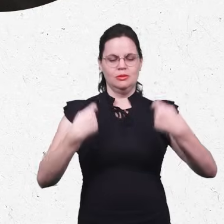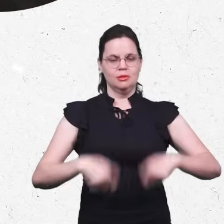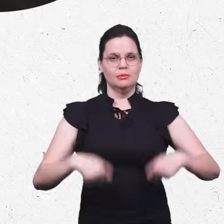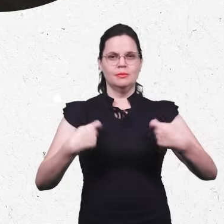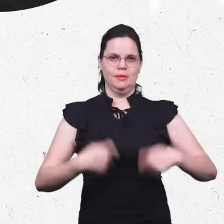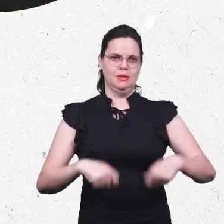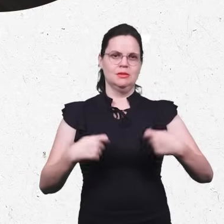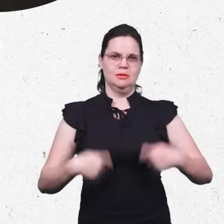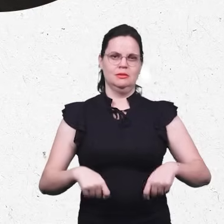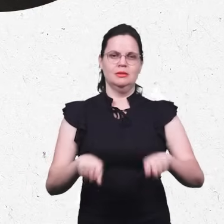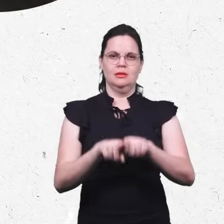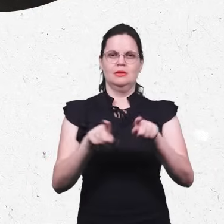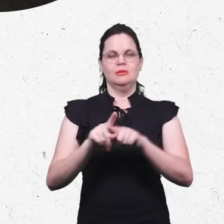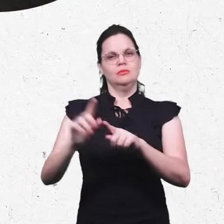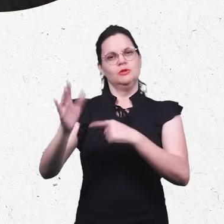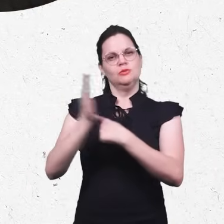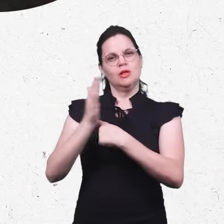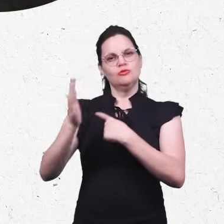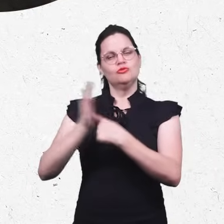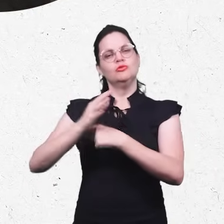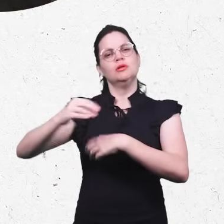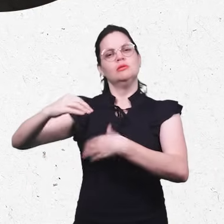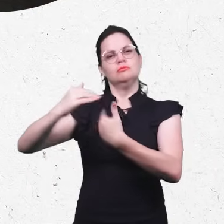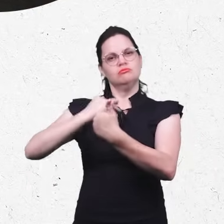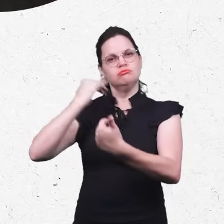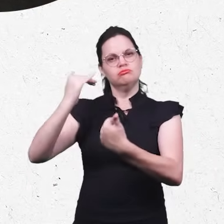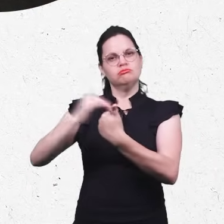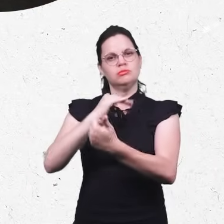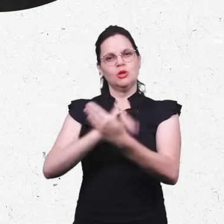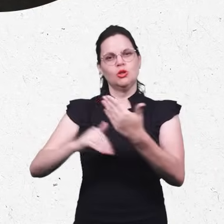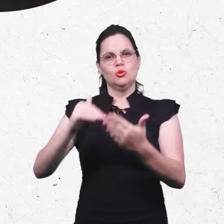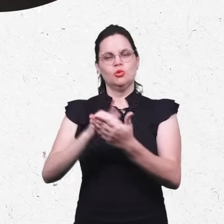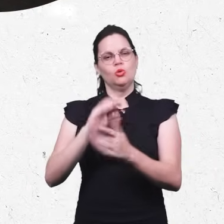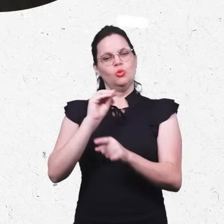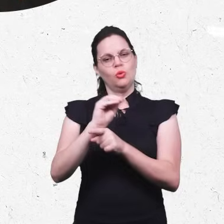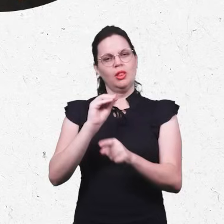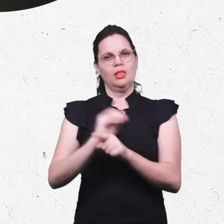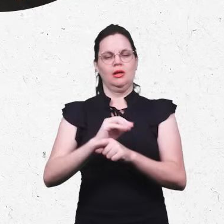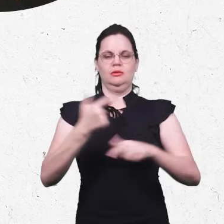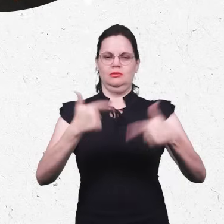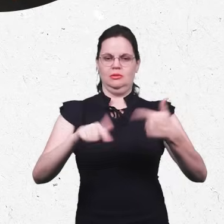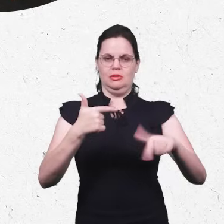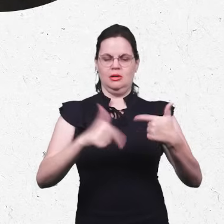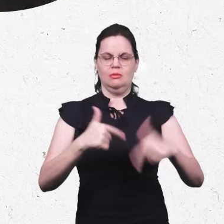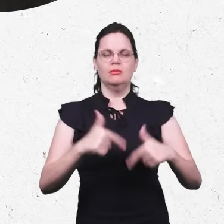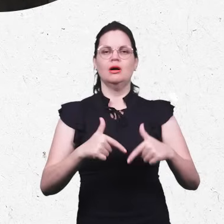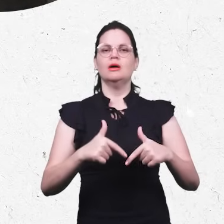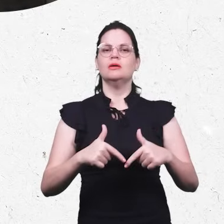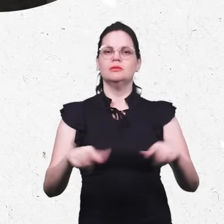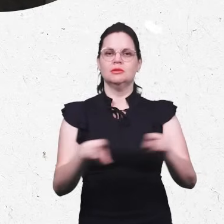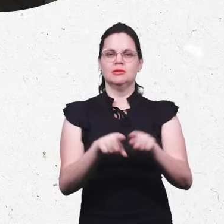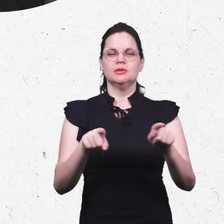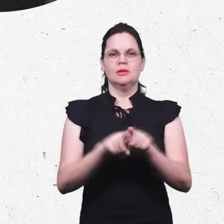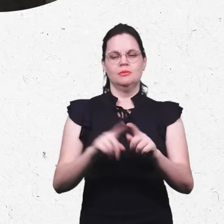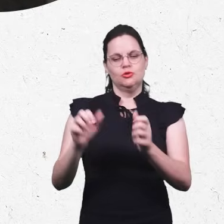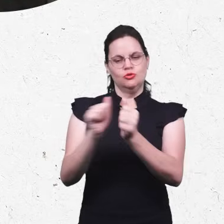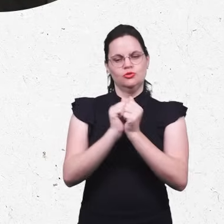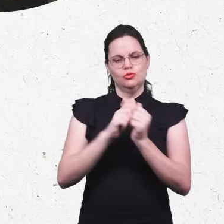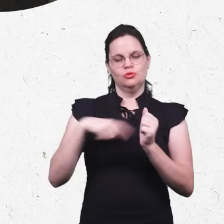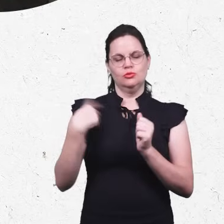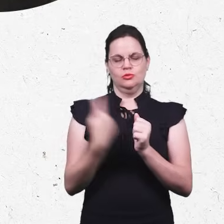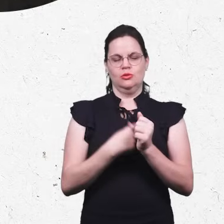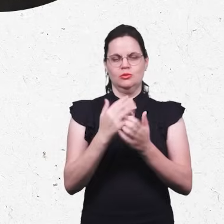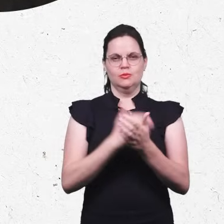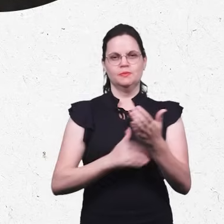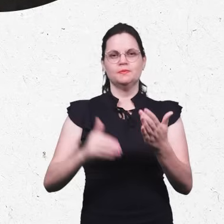precisarmos, Senhor, nos dando direção, Senhor, preservando os nossos empregos, os nossos trabalhos. O Deus esteja conosco em